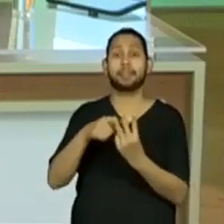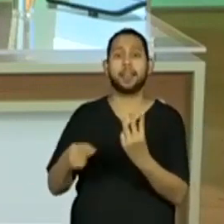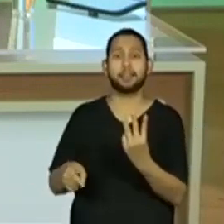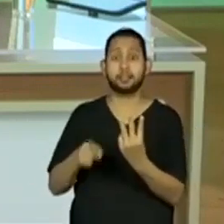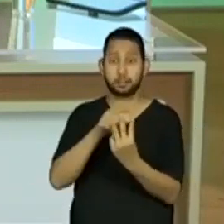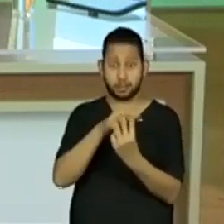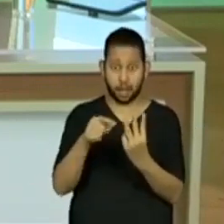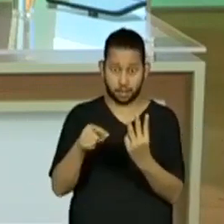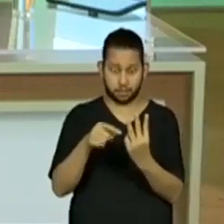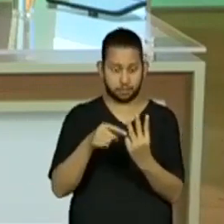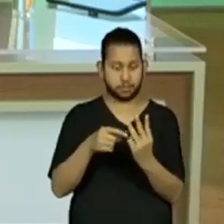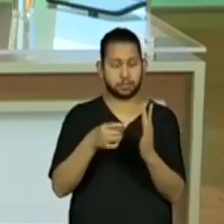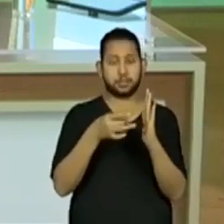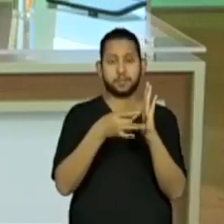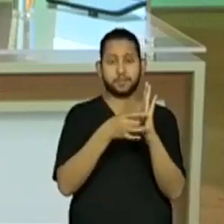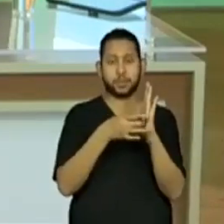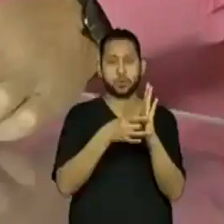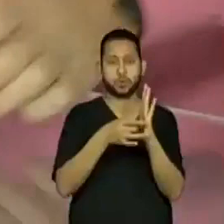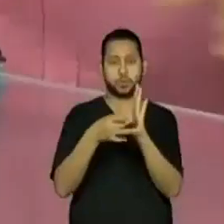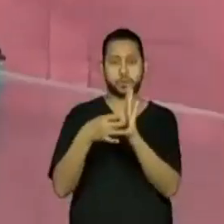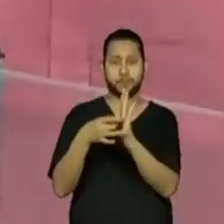vidro,